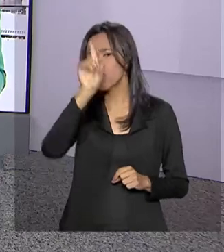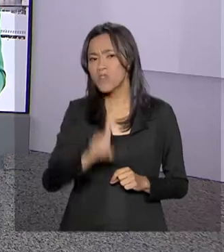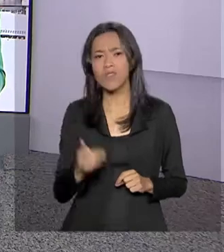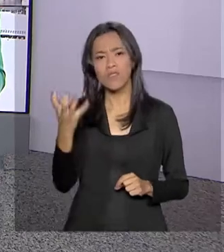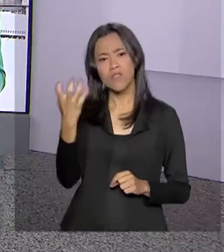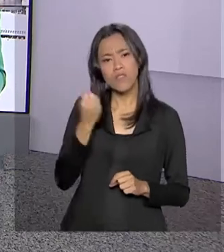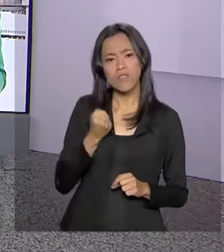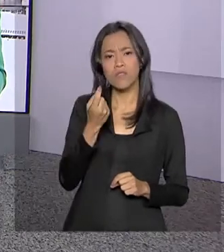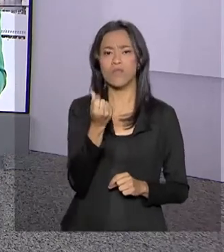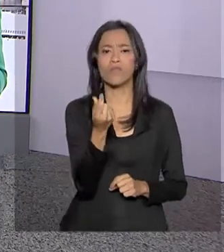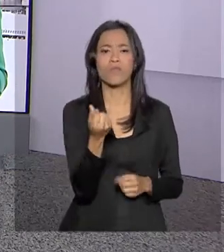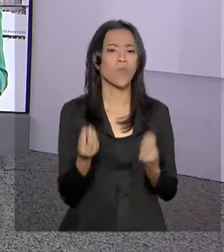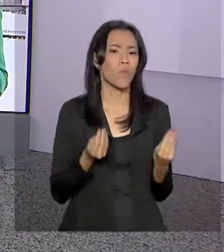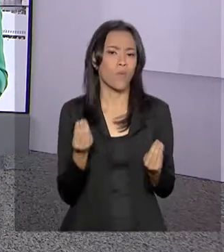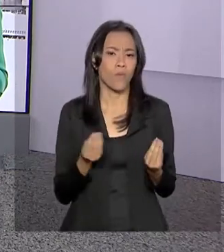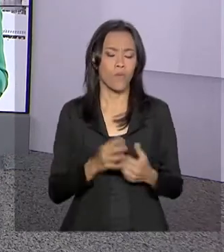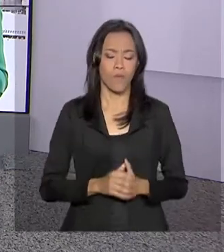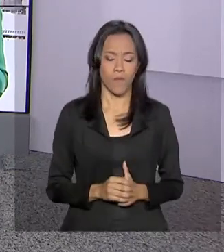benefício?